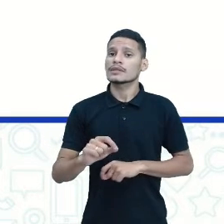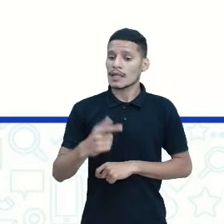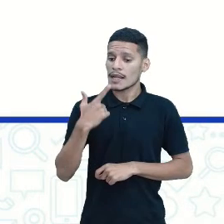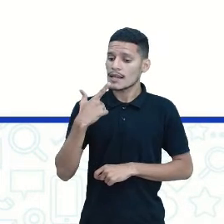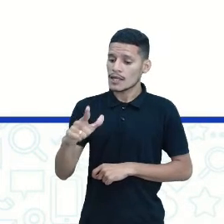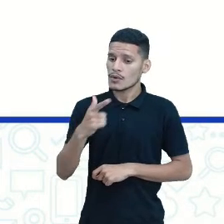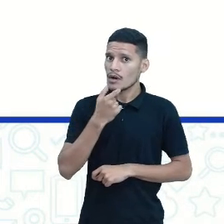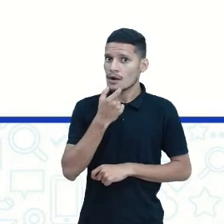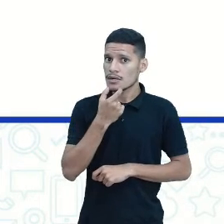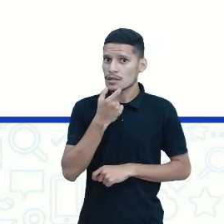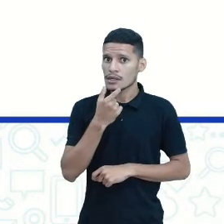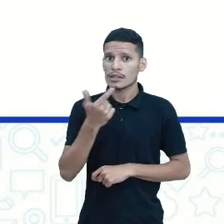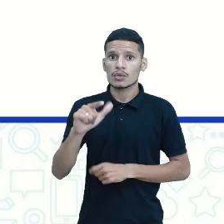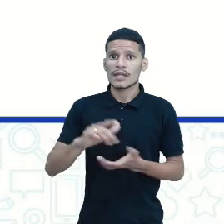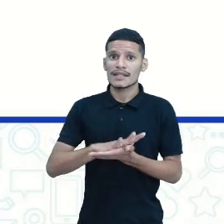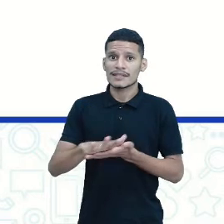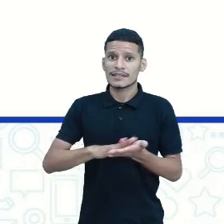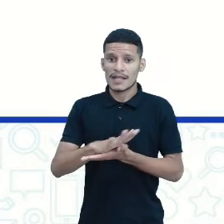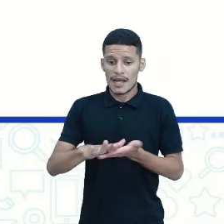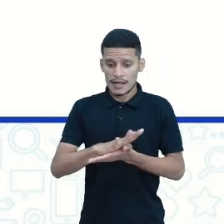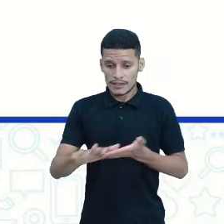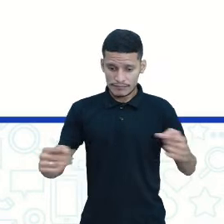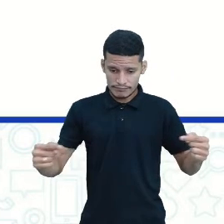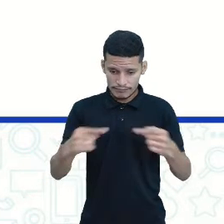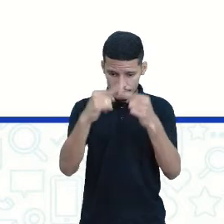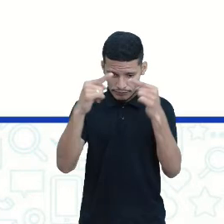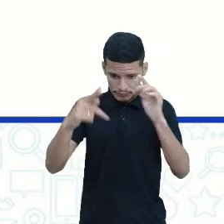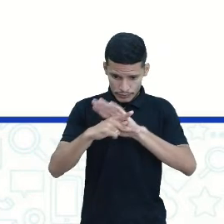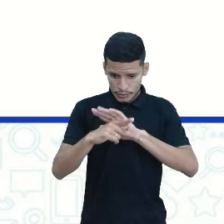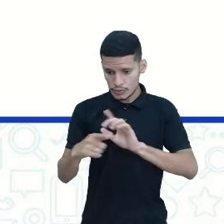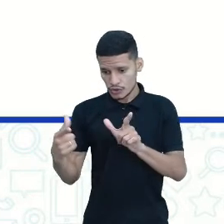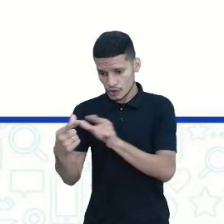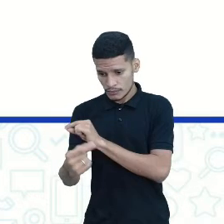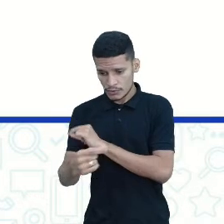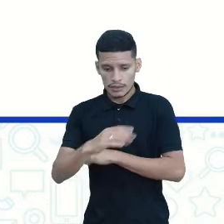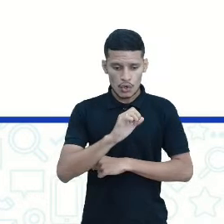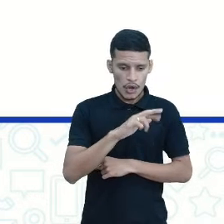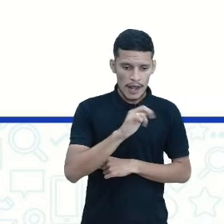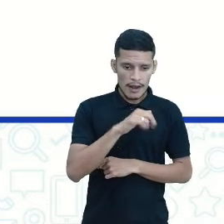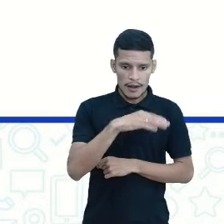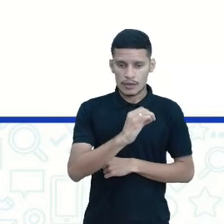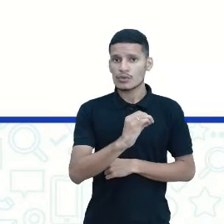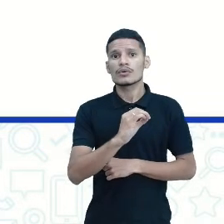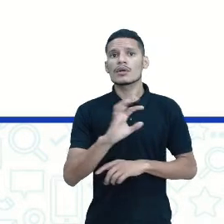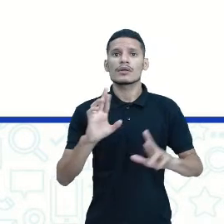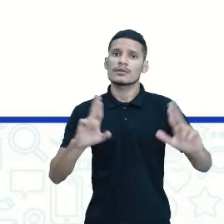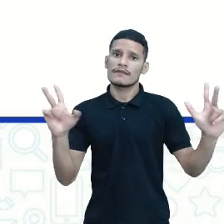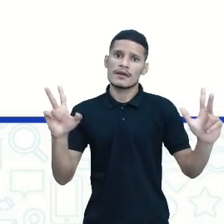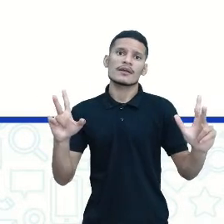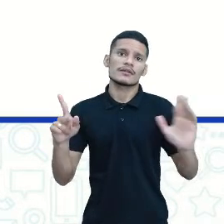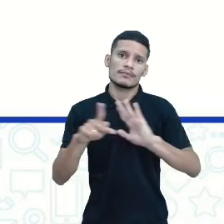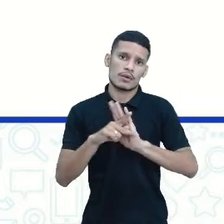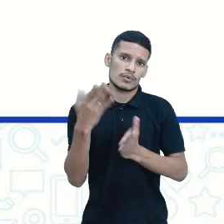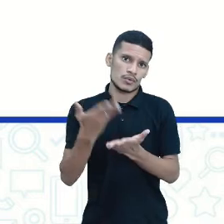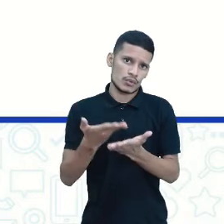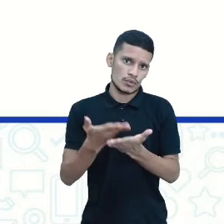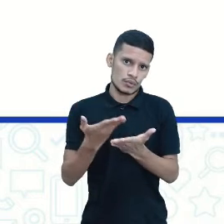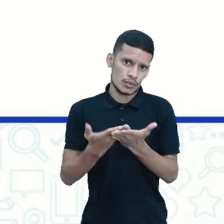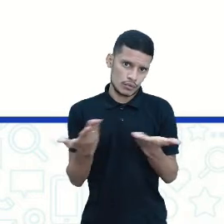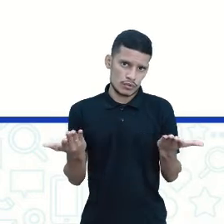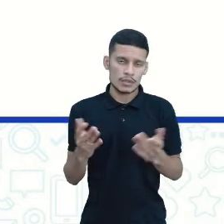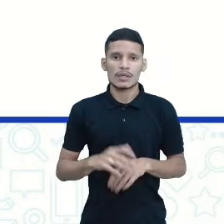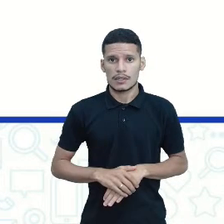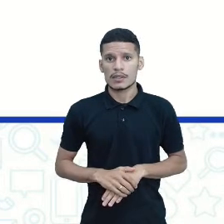língua inglesa não tem praticamente nenhum grau de parentesco com o japonês e o coreano, que foram as línguas estudadas,